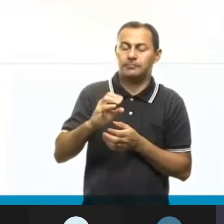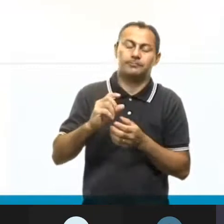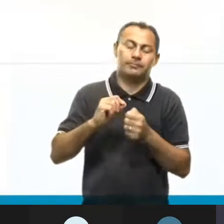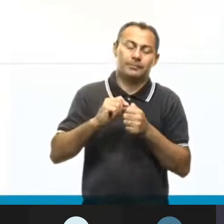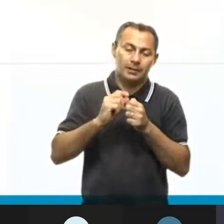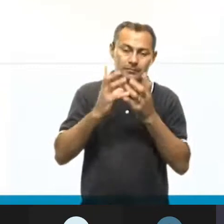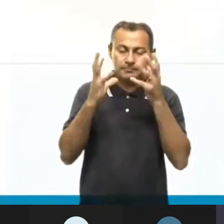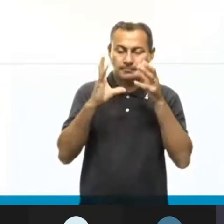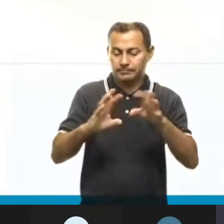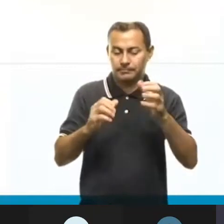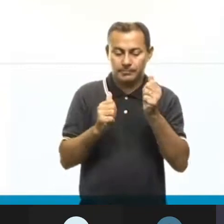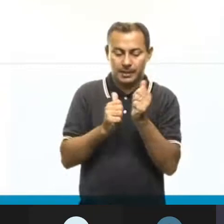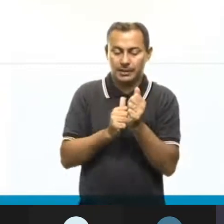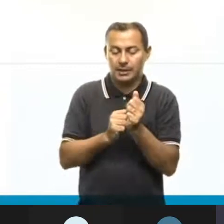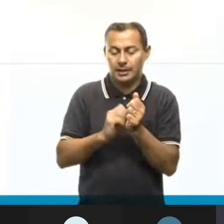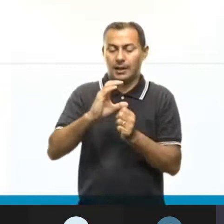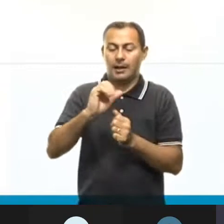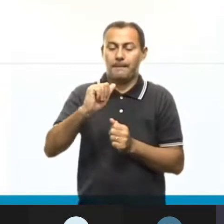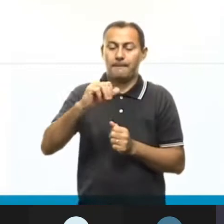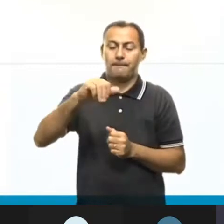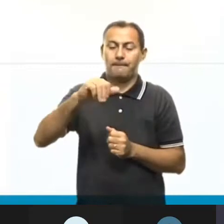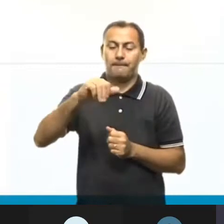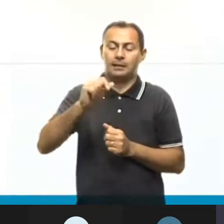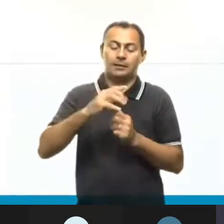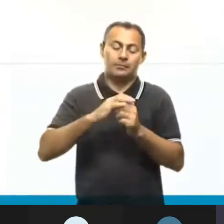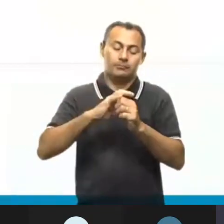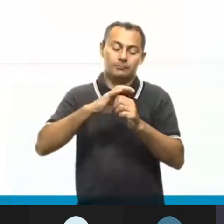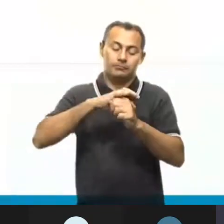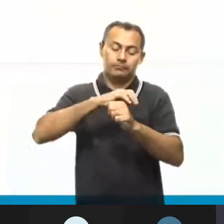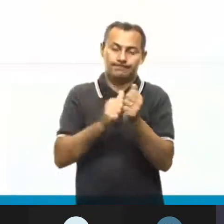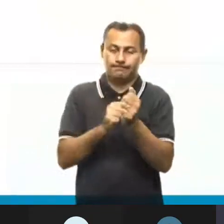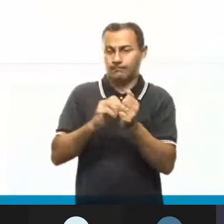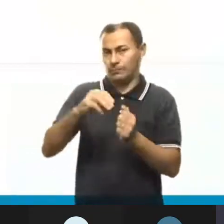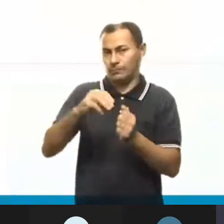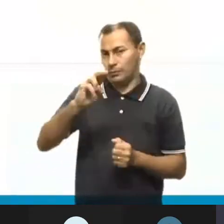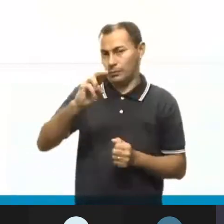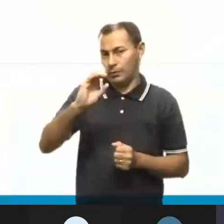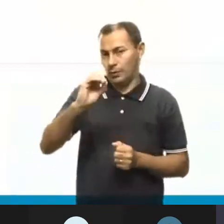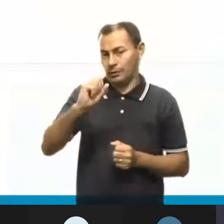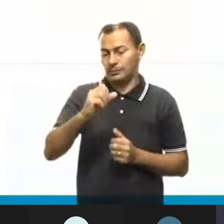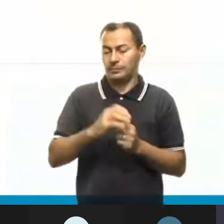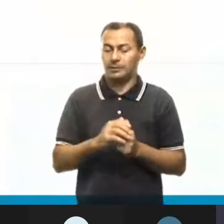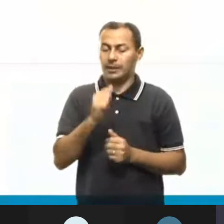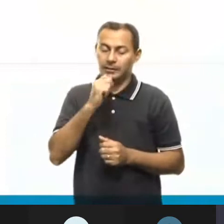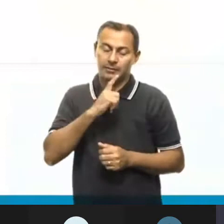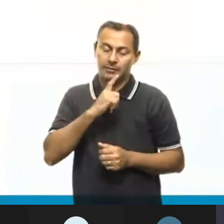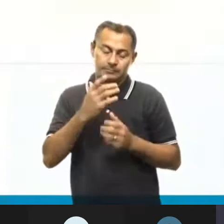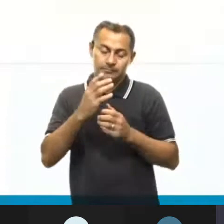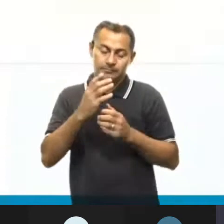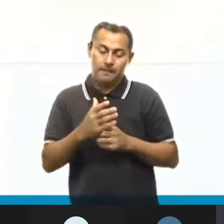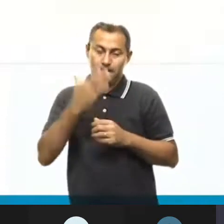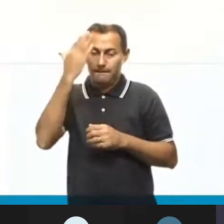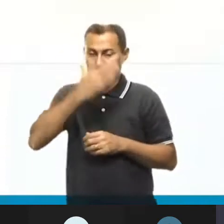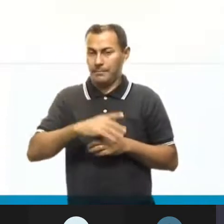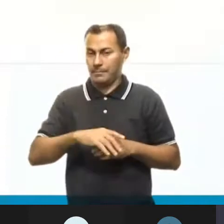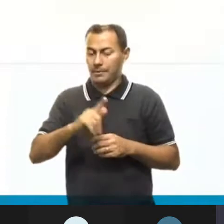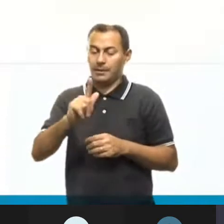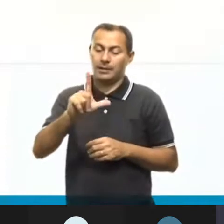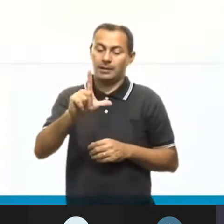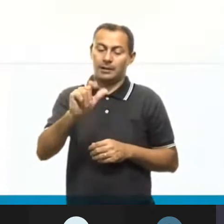aí, né, ao redor da camada mucosa. Nós temos ainda, né, aqui a presença das